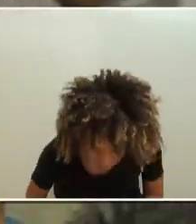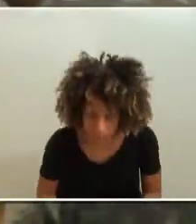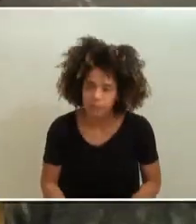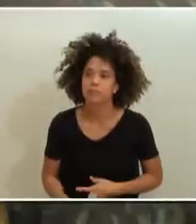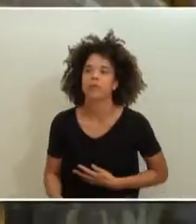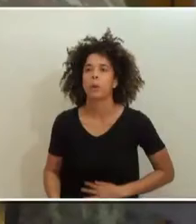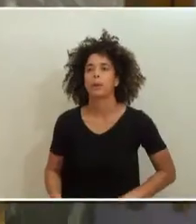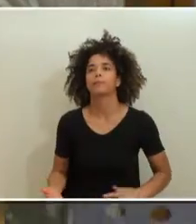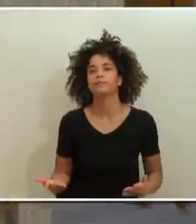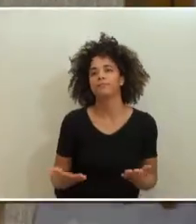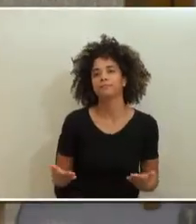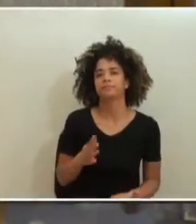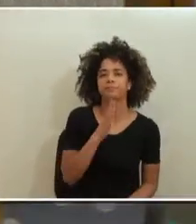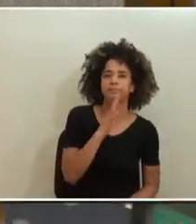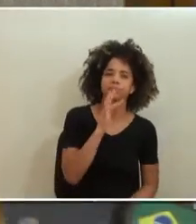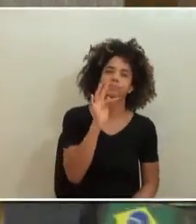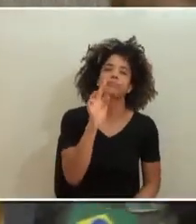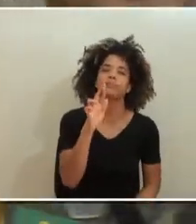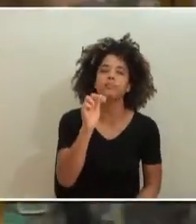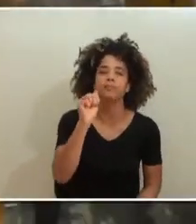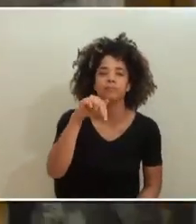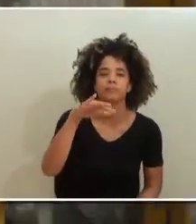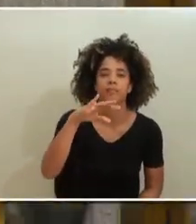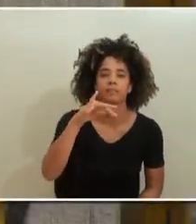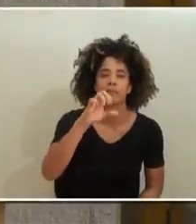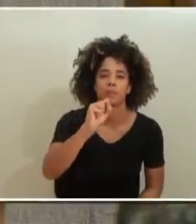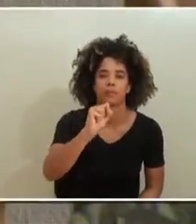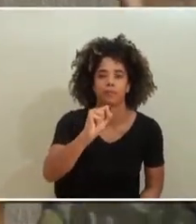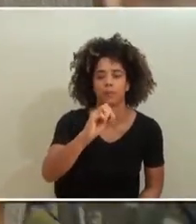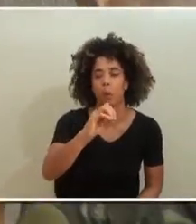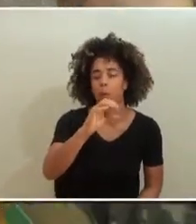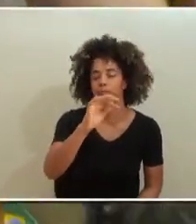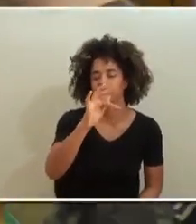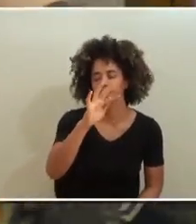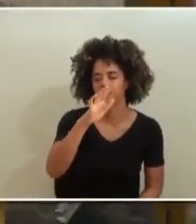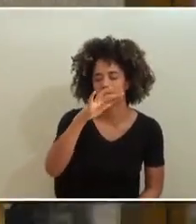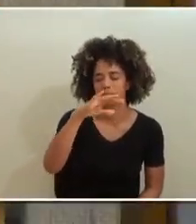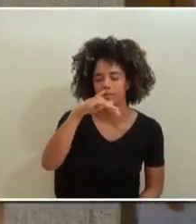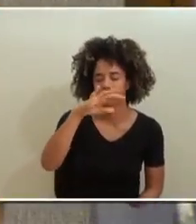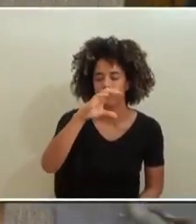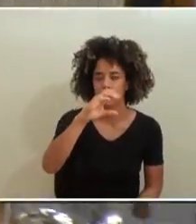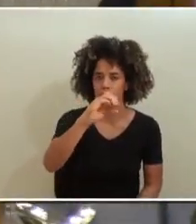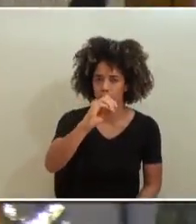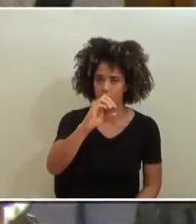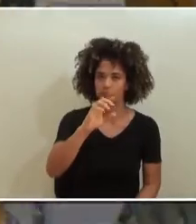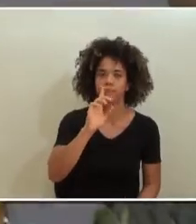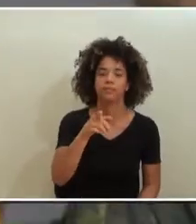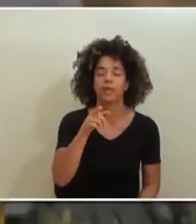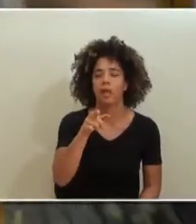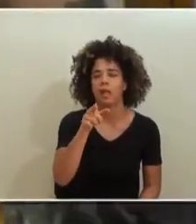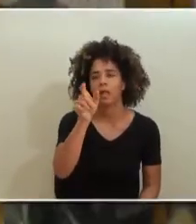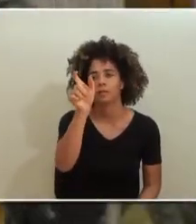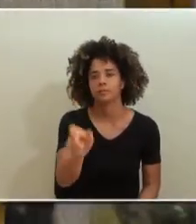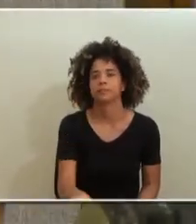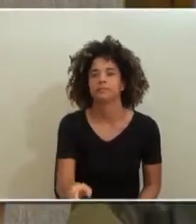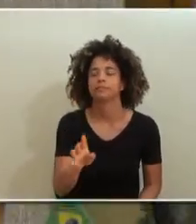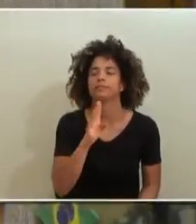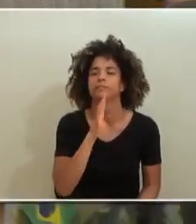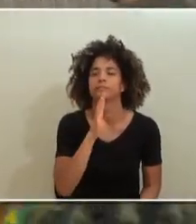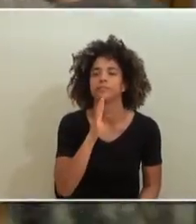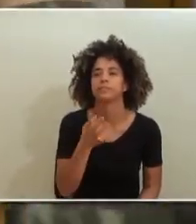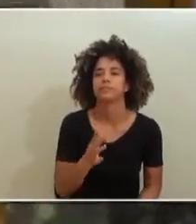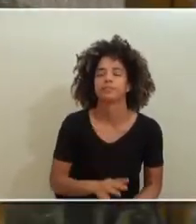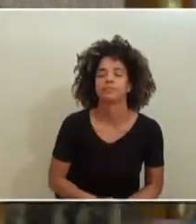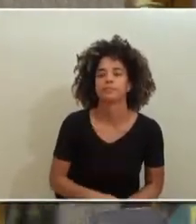Francisco Xavier Zarate Cabalheiro, ou Chefe Kiko, como é carinhosamente conhecido, nasceu em 3